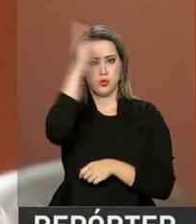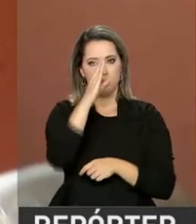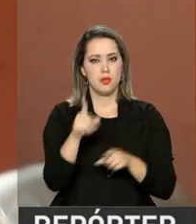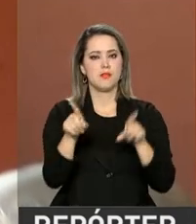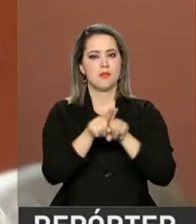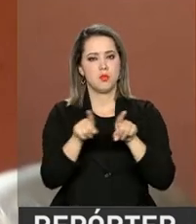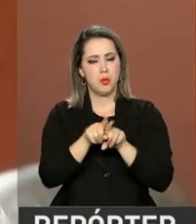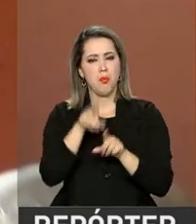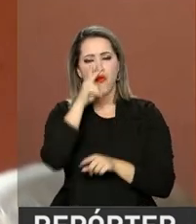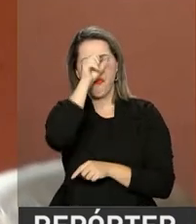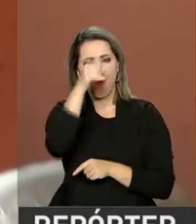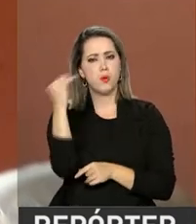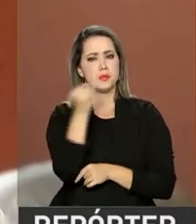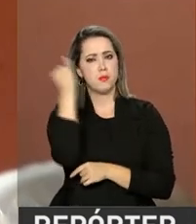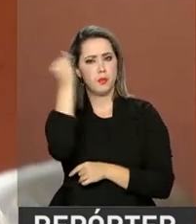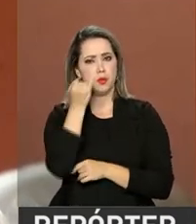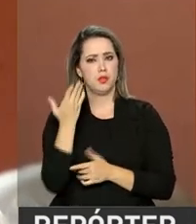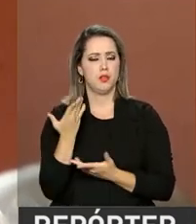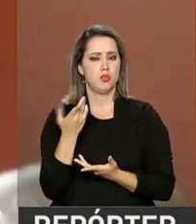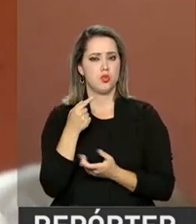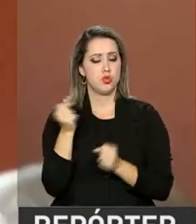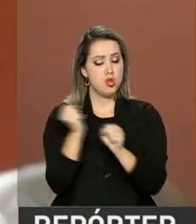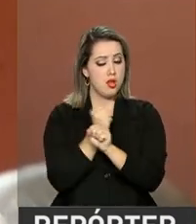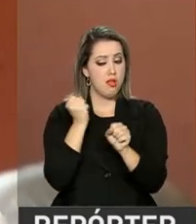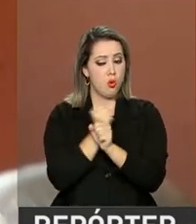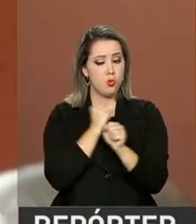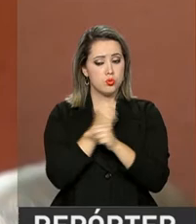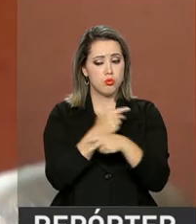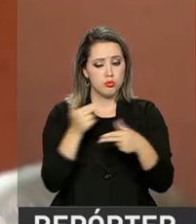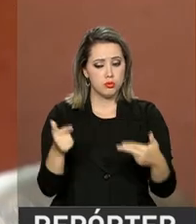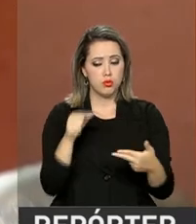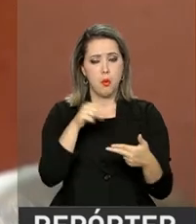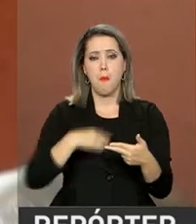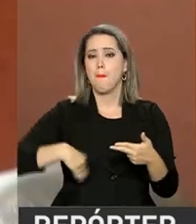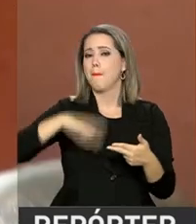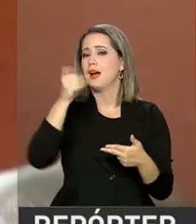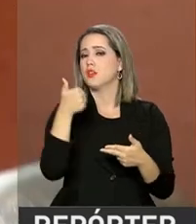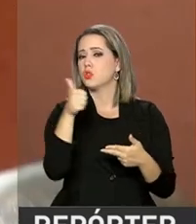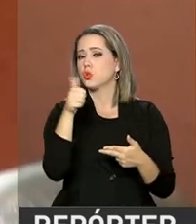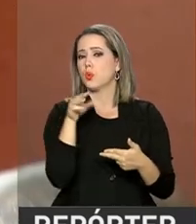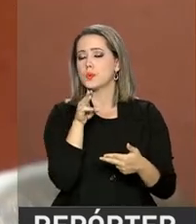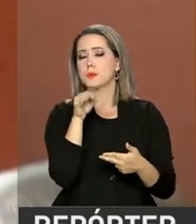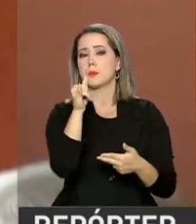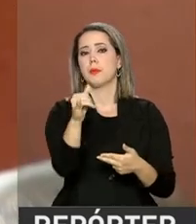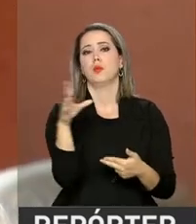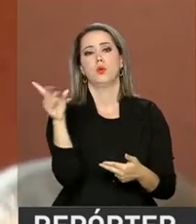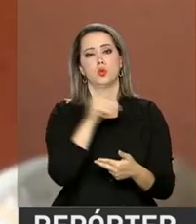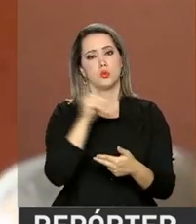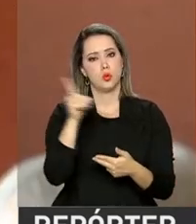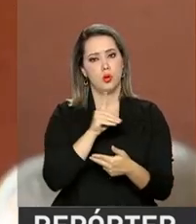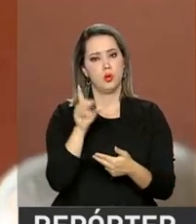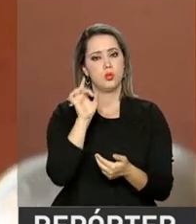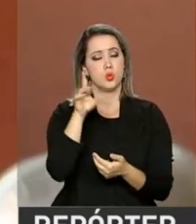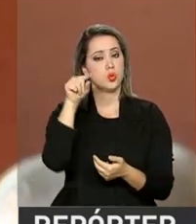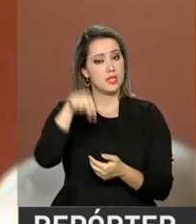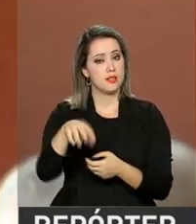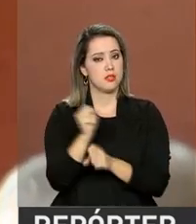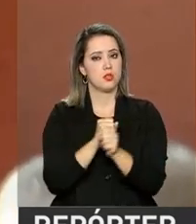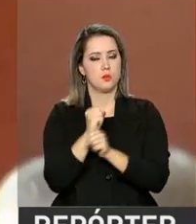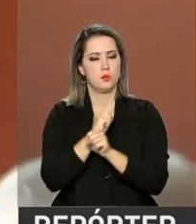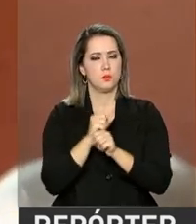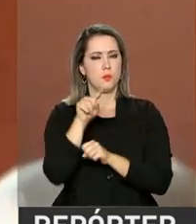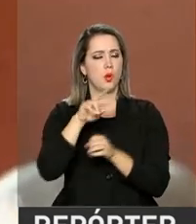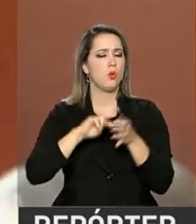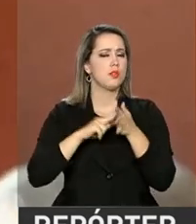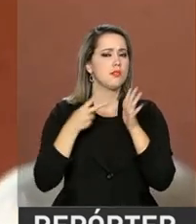infraestrutura foram investidos mais de 11 bilhões de dólares apenas este ano, o